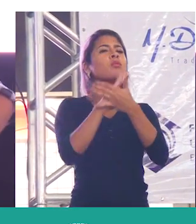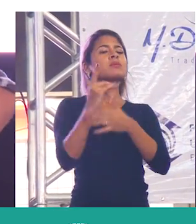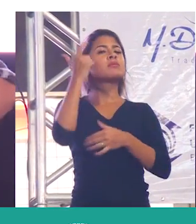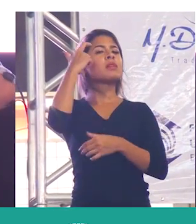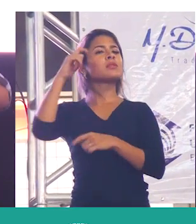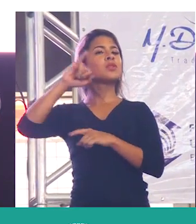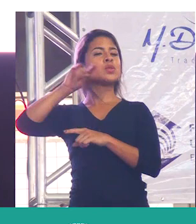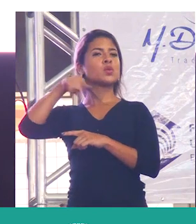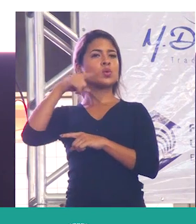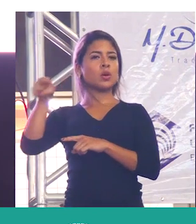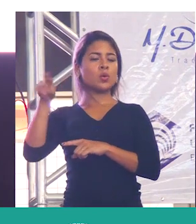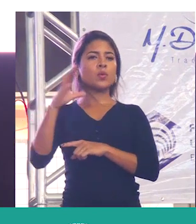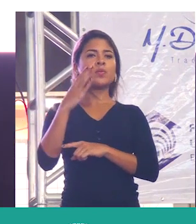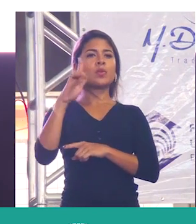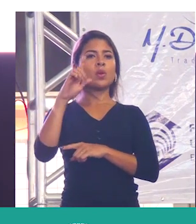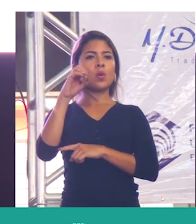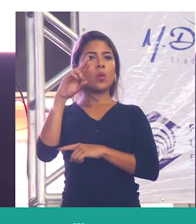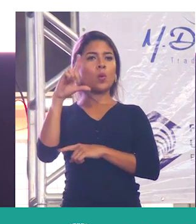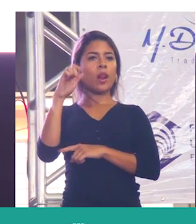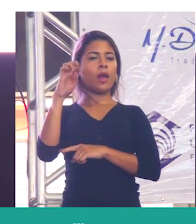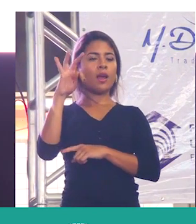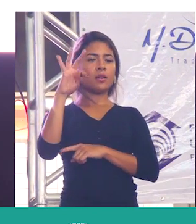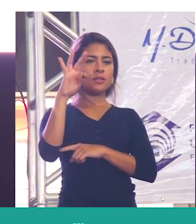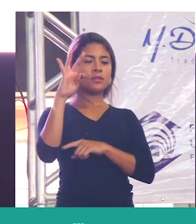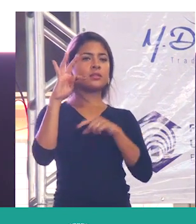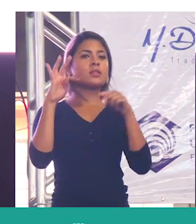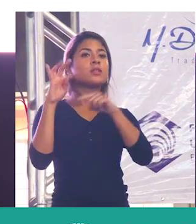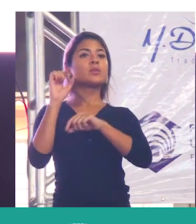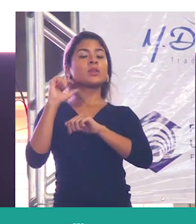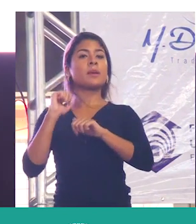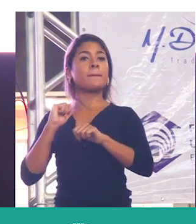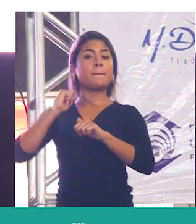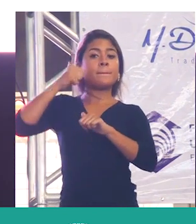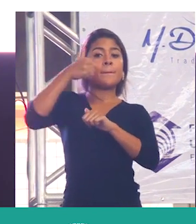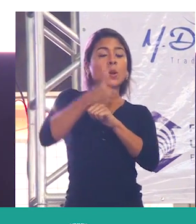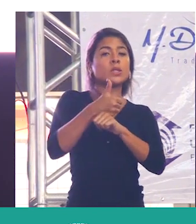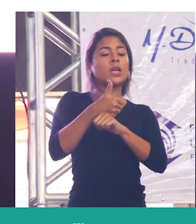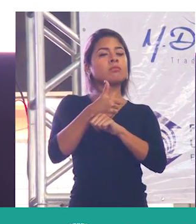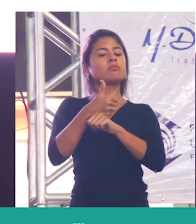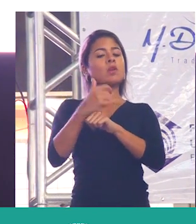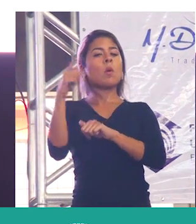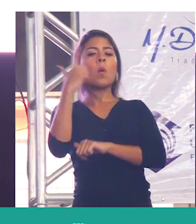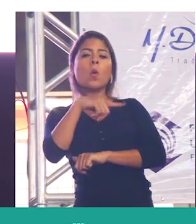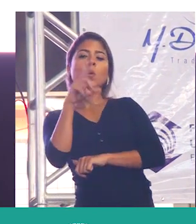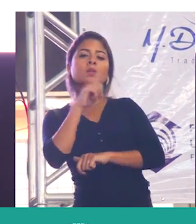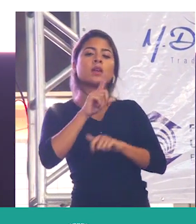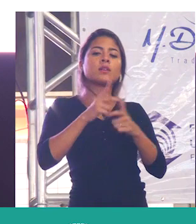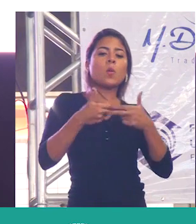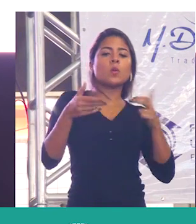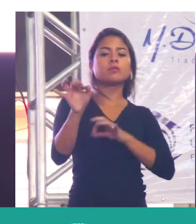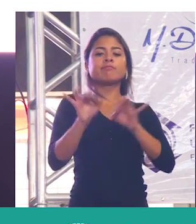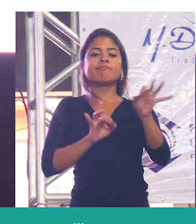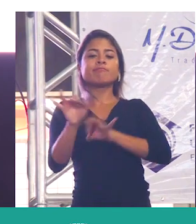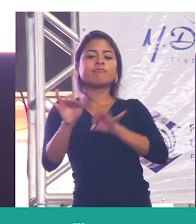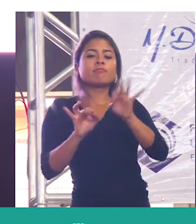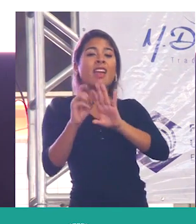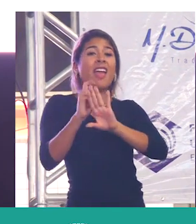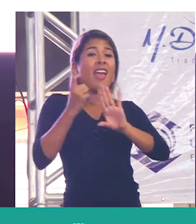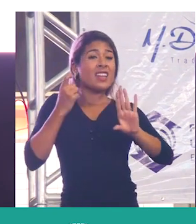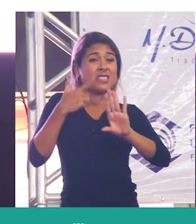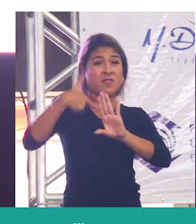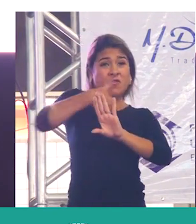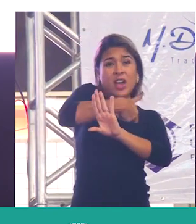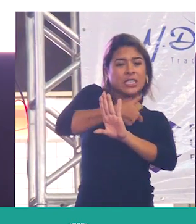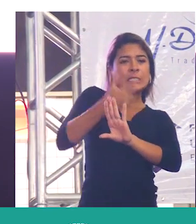chegou ao poder para realizar aquilo que o Vargas não conseguiu no passado. Esse cara